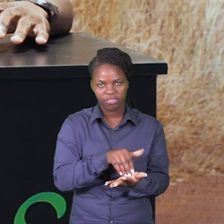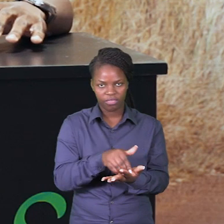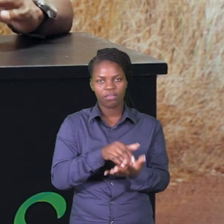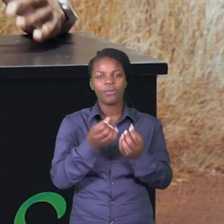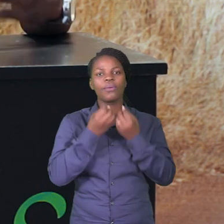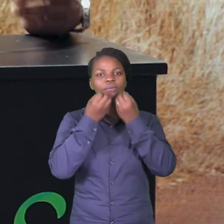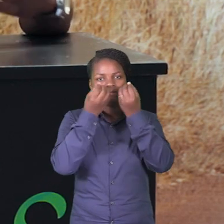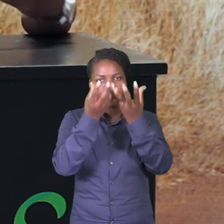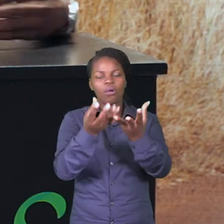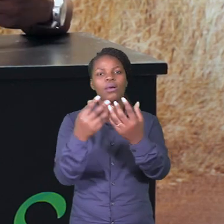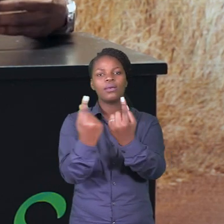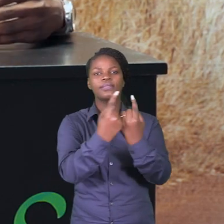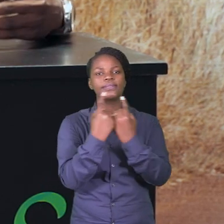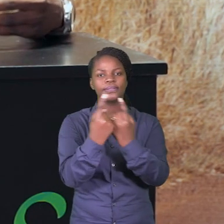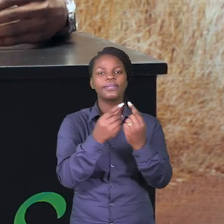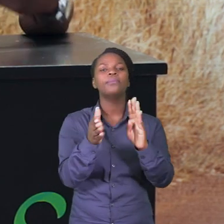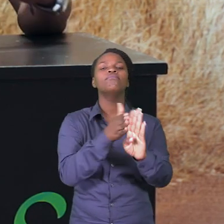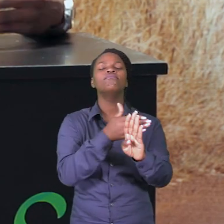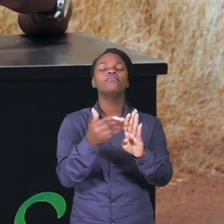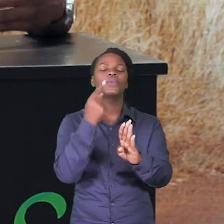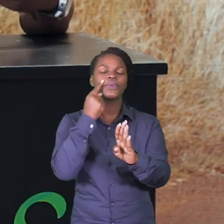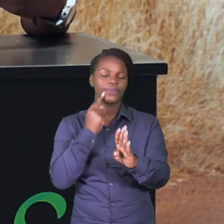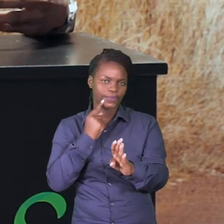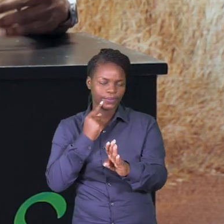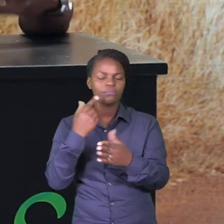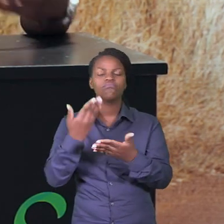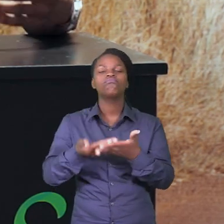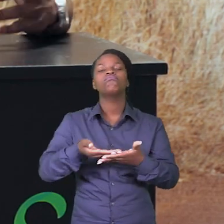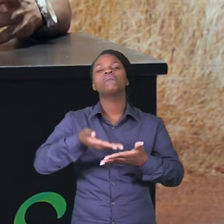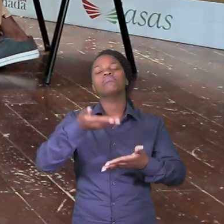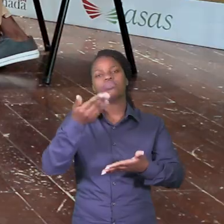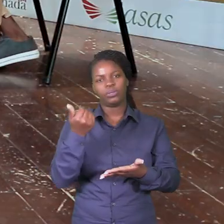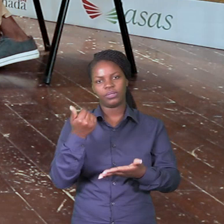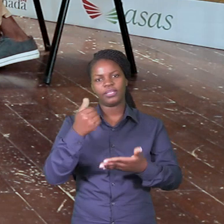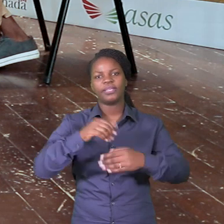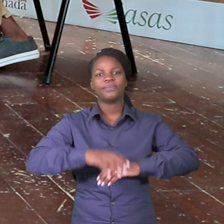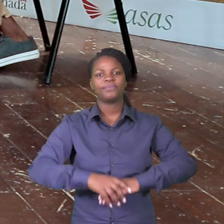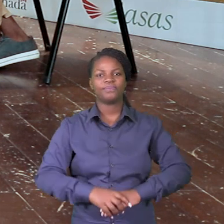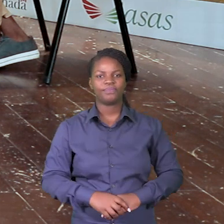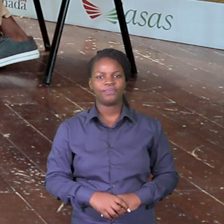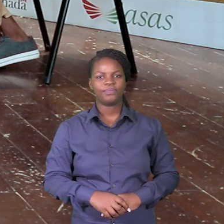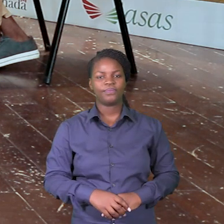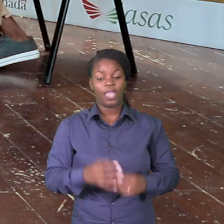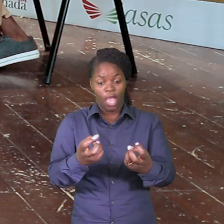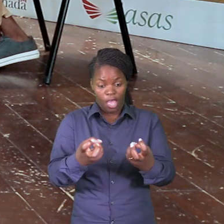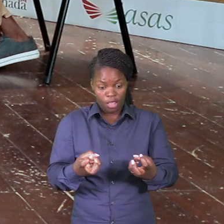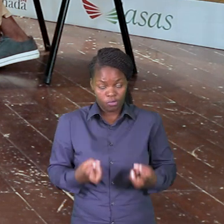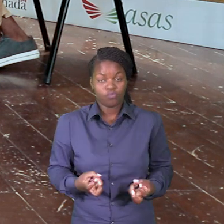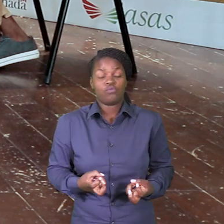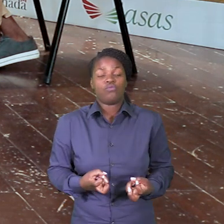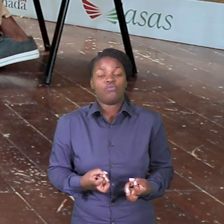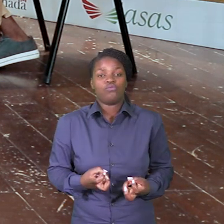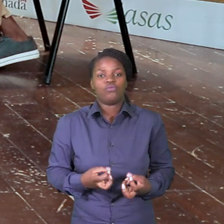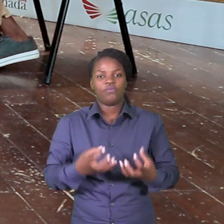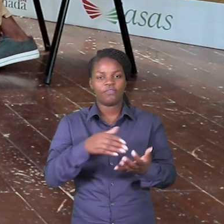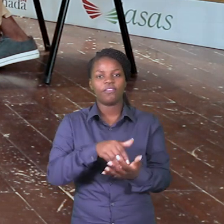que que pode estar a impedir este fluxo de melhorar ou de aumentar ou de incentivar as ou os